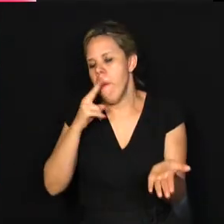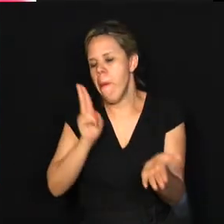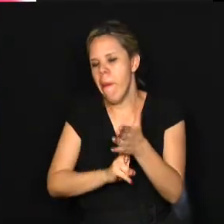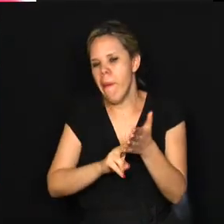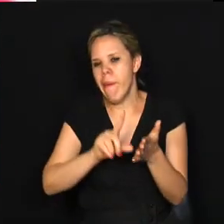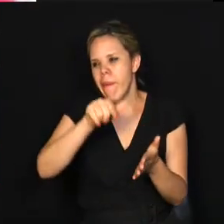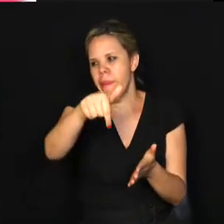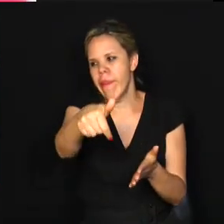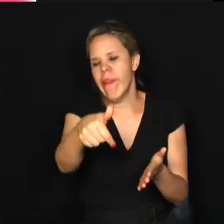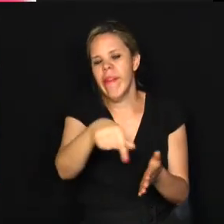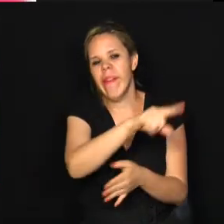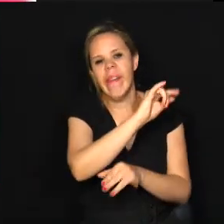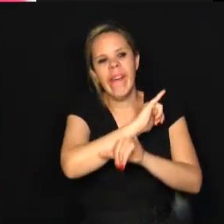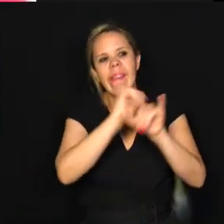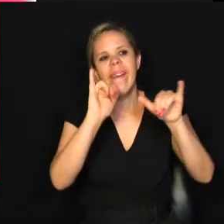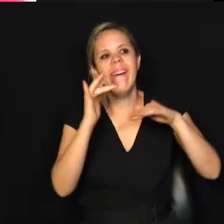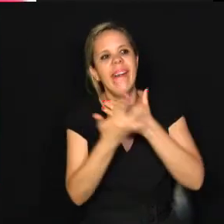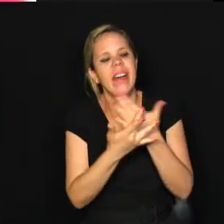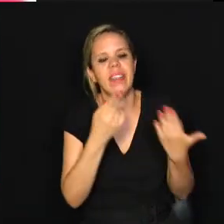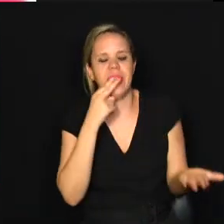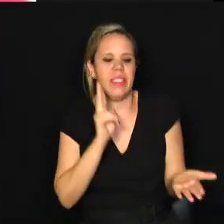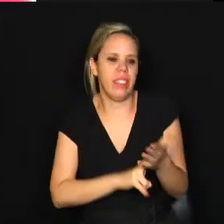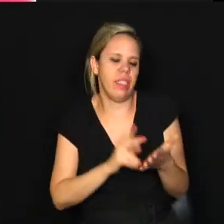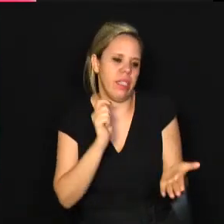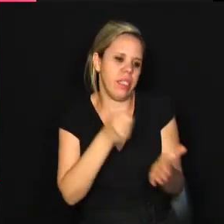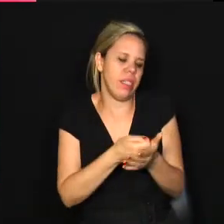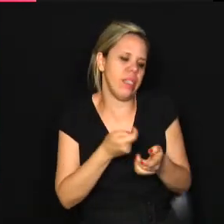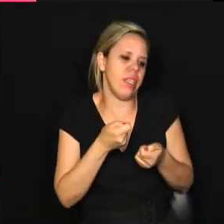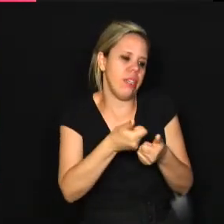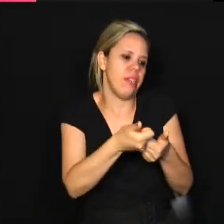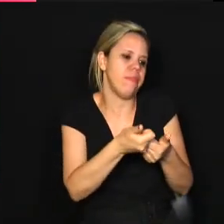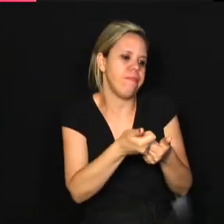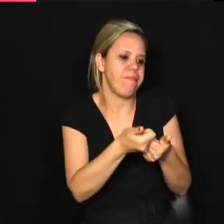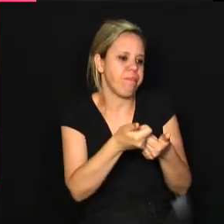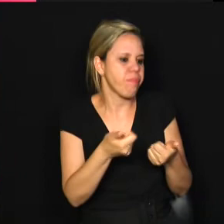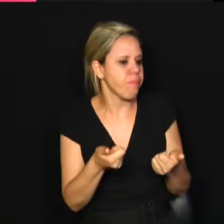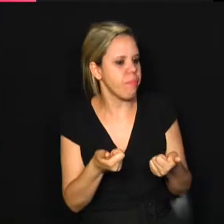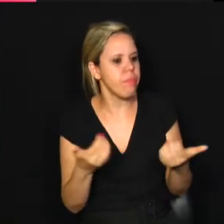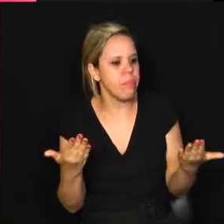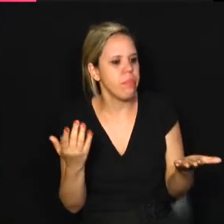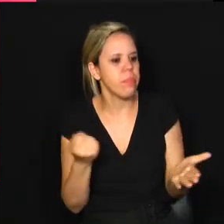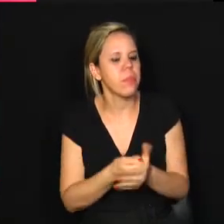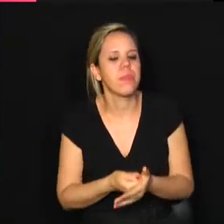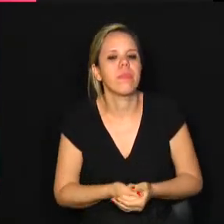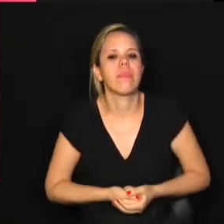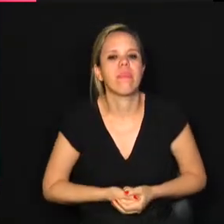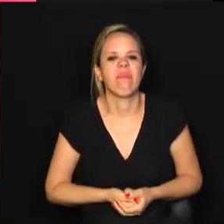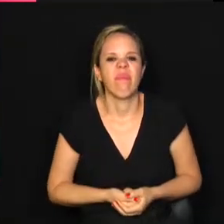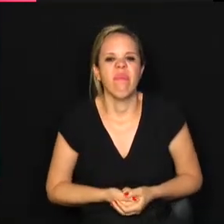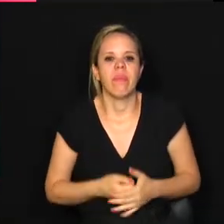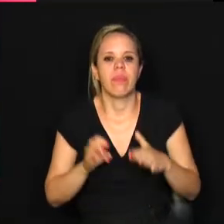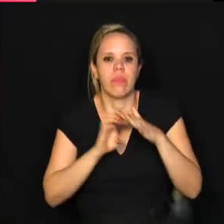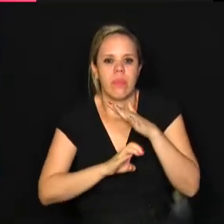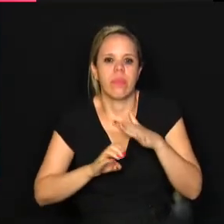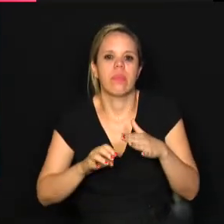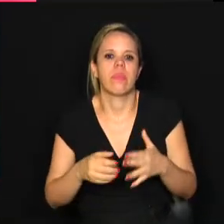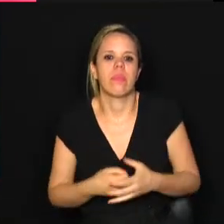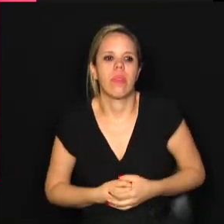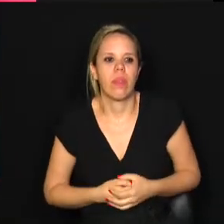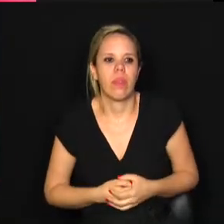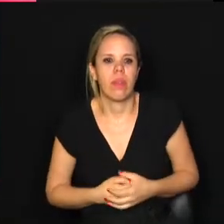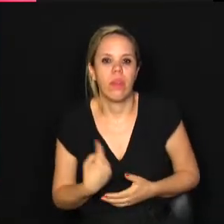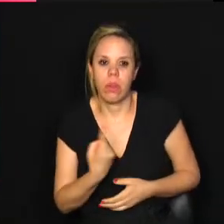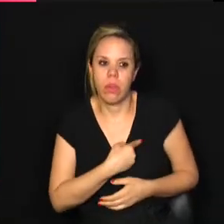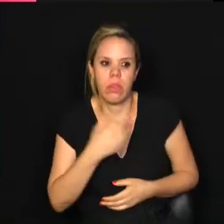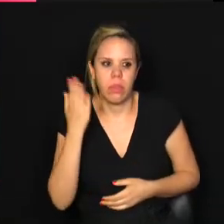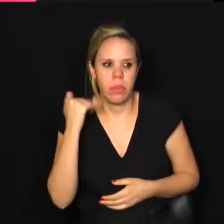depois eles vão para a mídia dizer que se o Correio pagar os benefícios, como pagam hoje para nós, que a empresa vai quebrar. Mas nós sabemos que